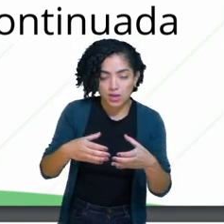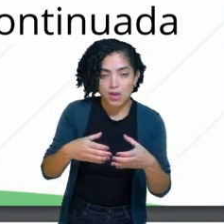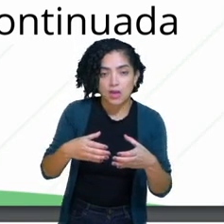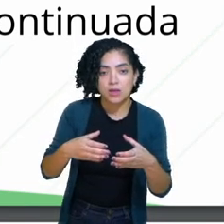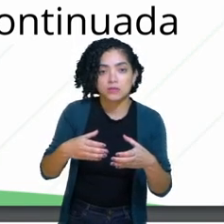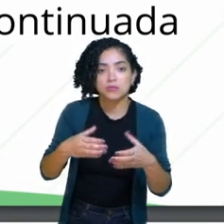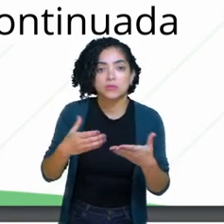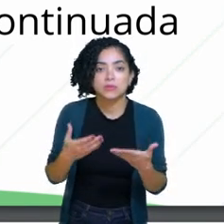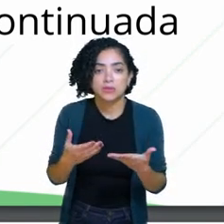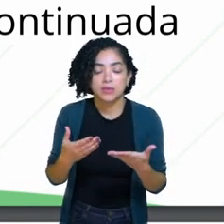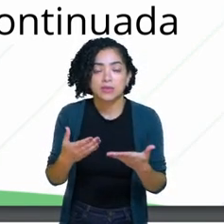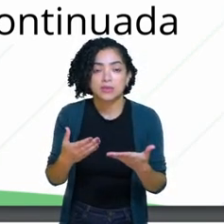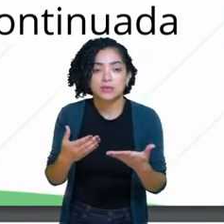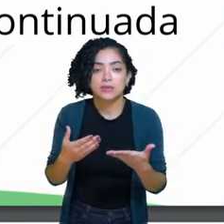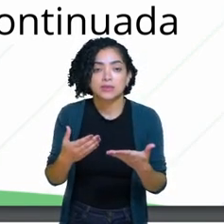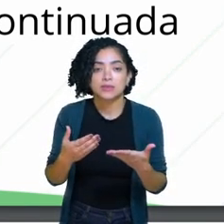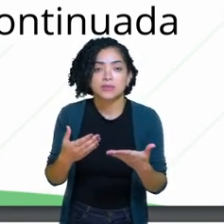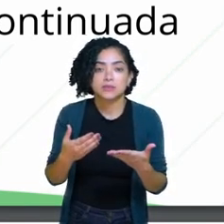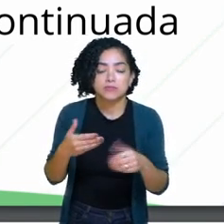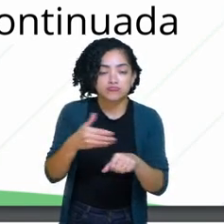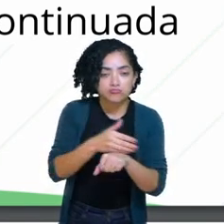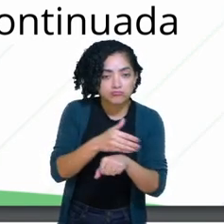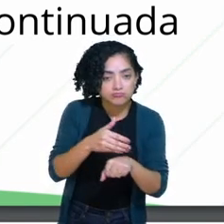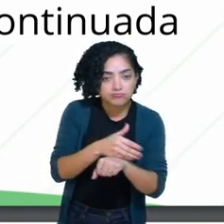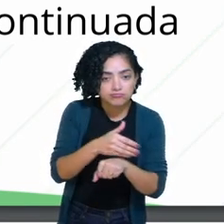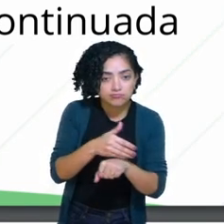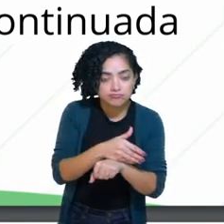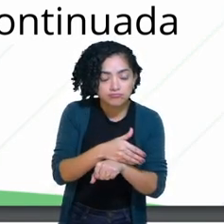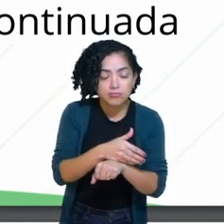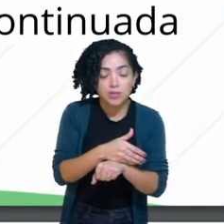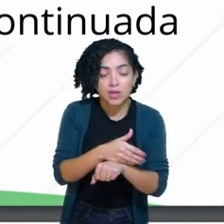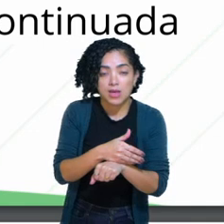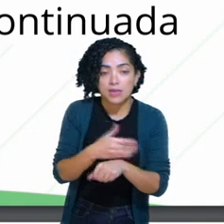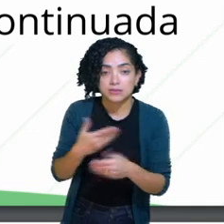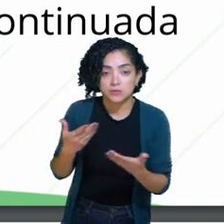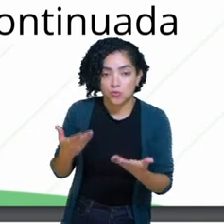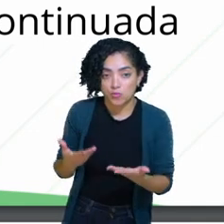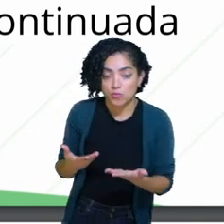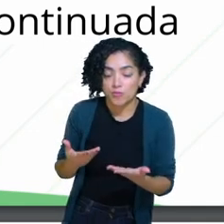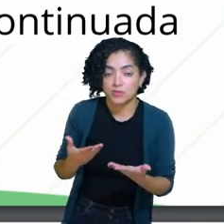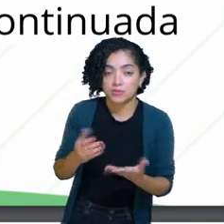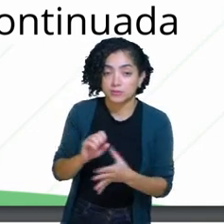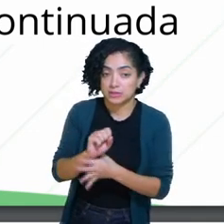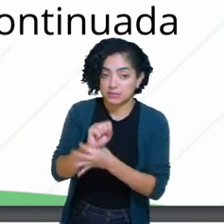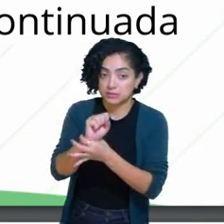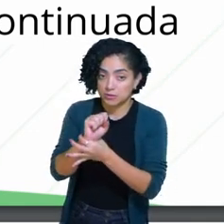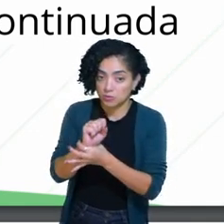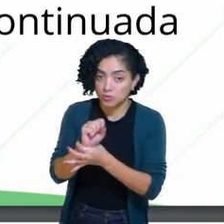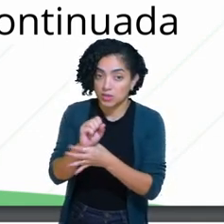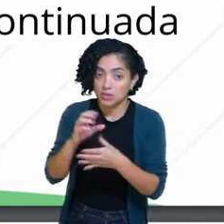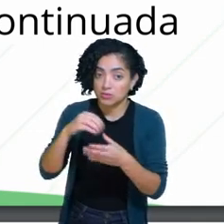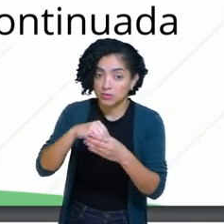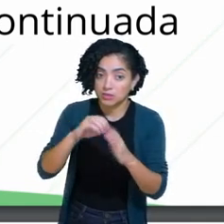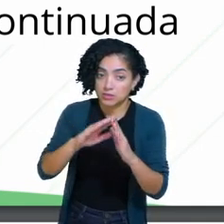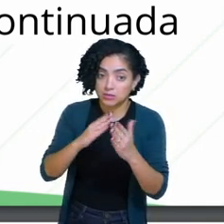coletivo de fato para que eh assim como a questão da segurança na na nas escolas a partir dos atentados que